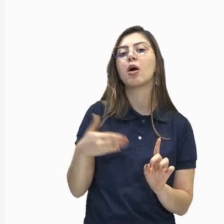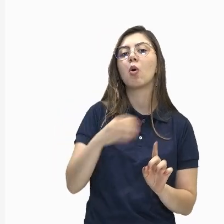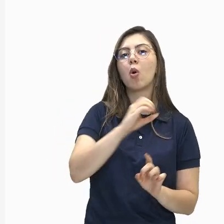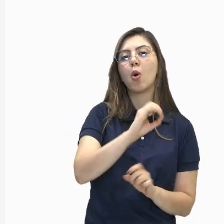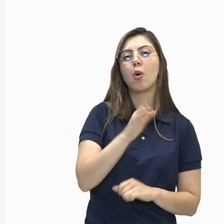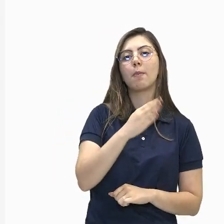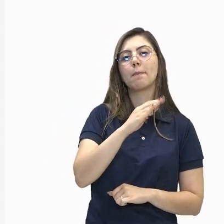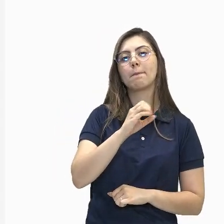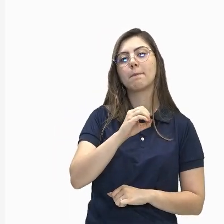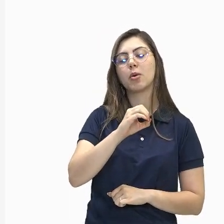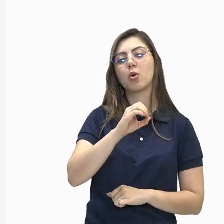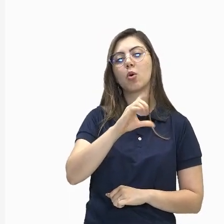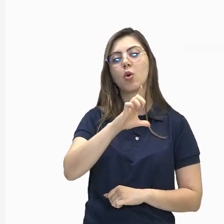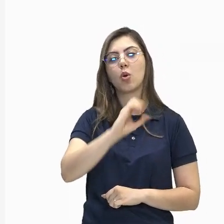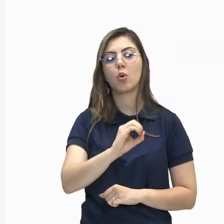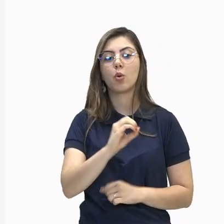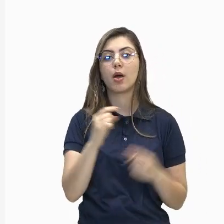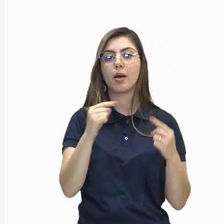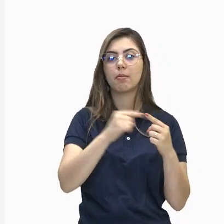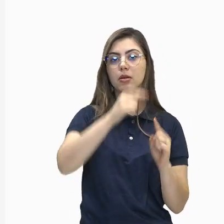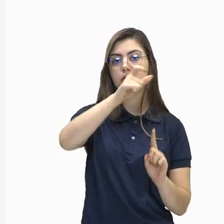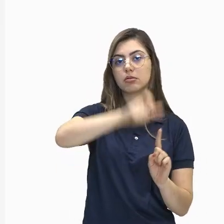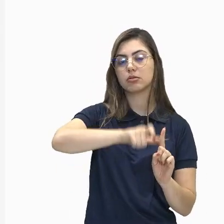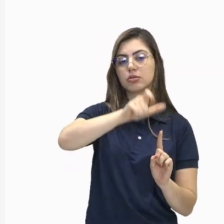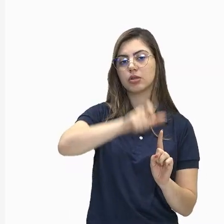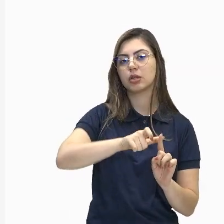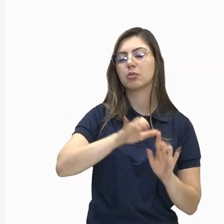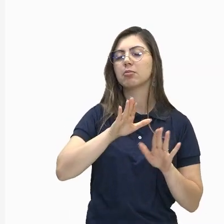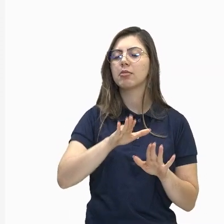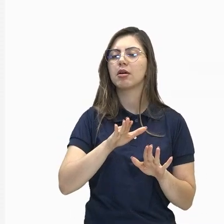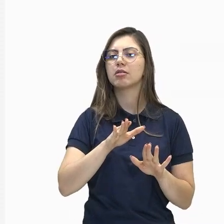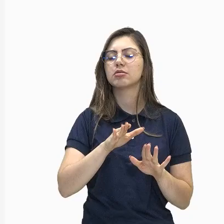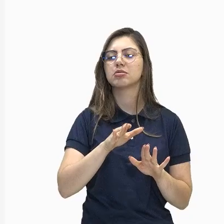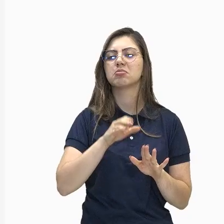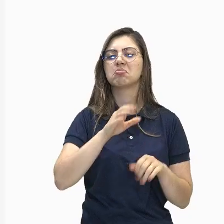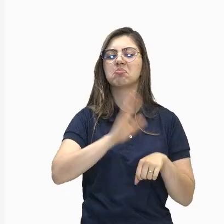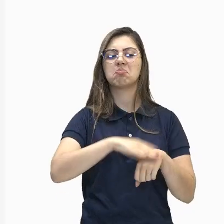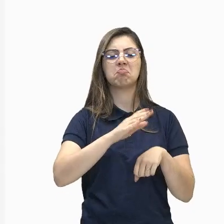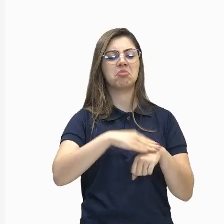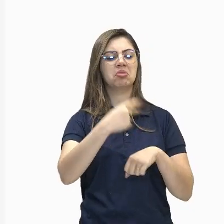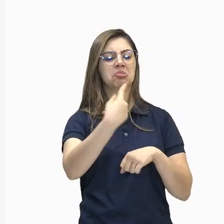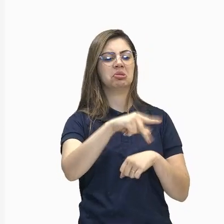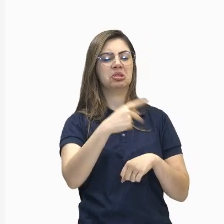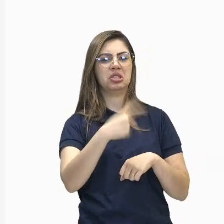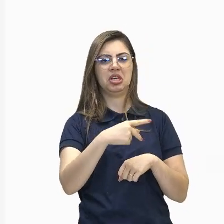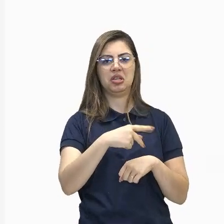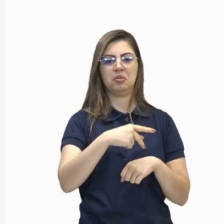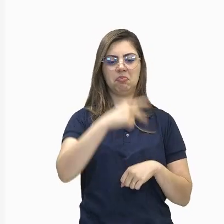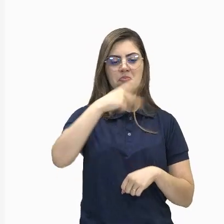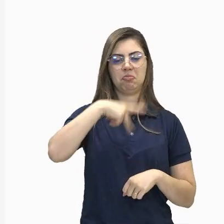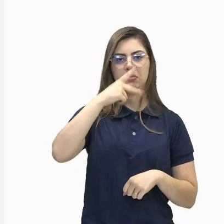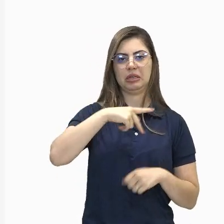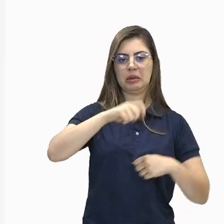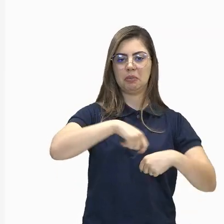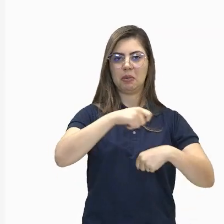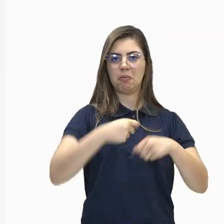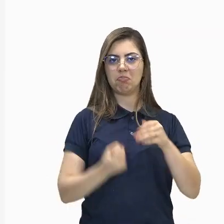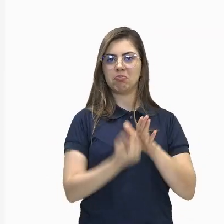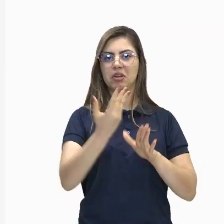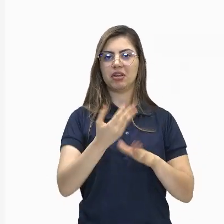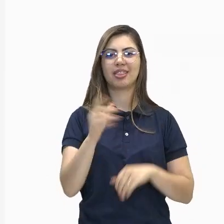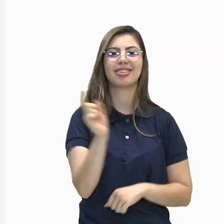bolo. Agora, pessoal, foi o bolo que fez o próprio bolo? Percebam que não, o bolo